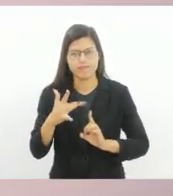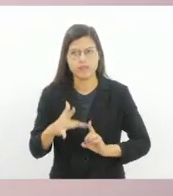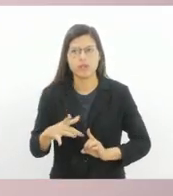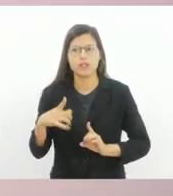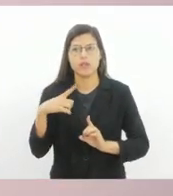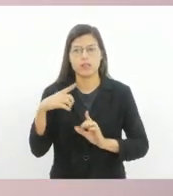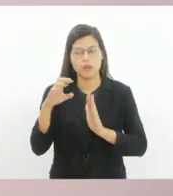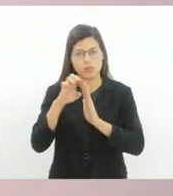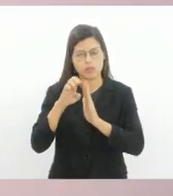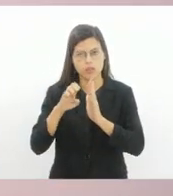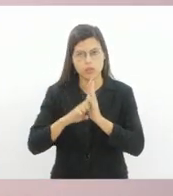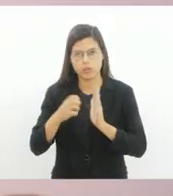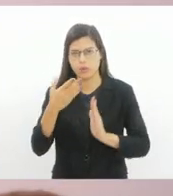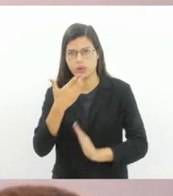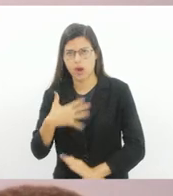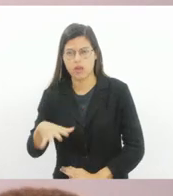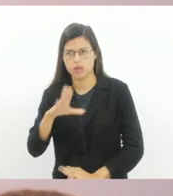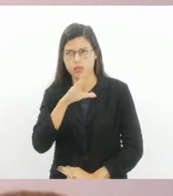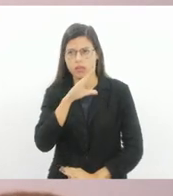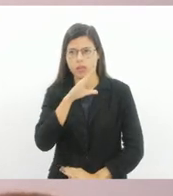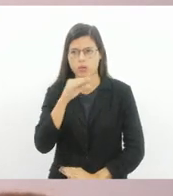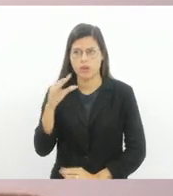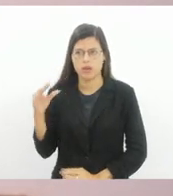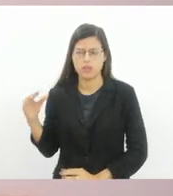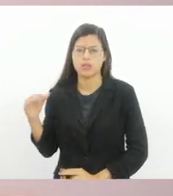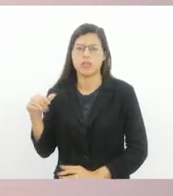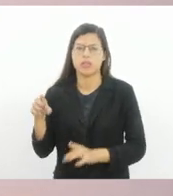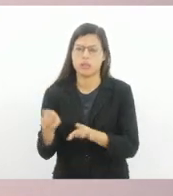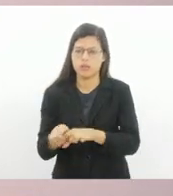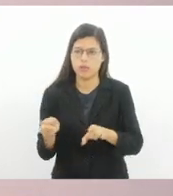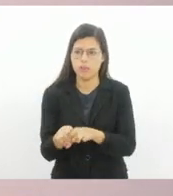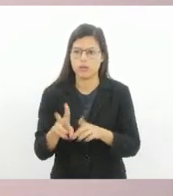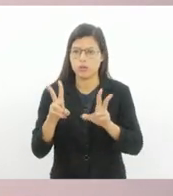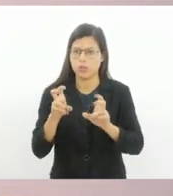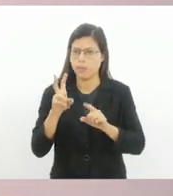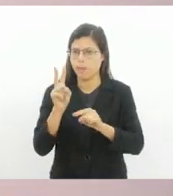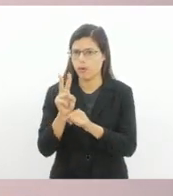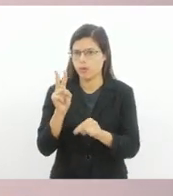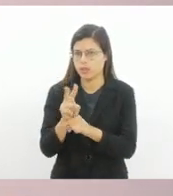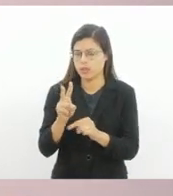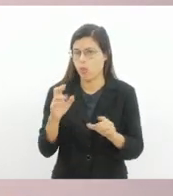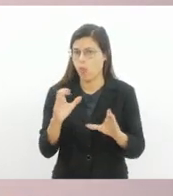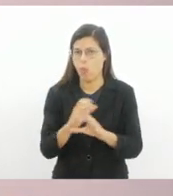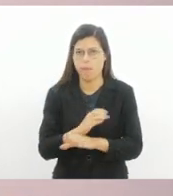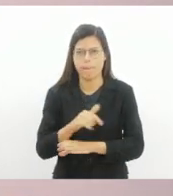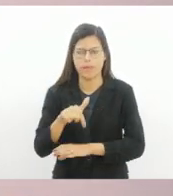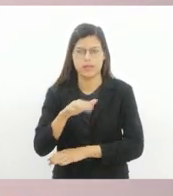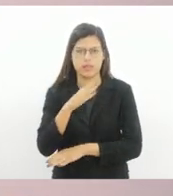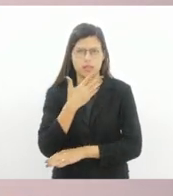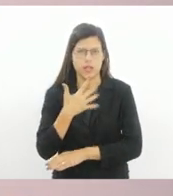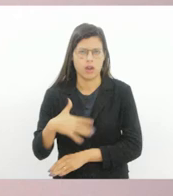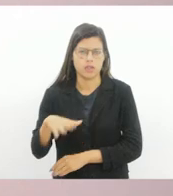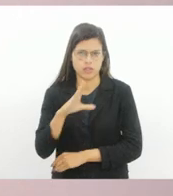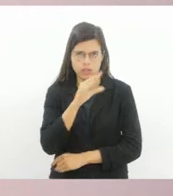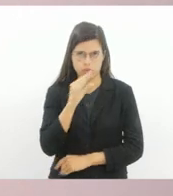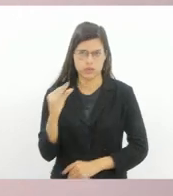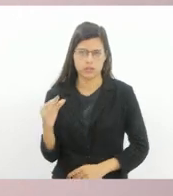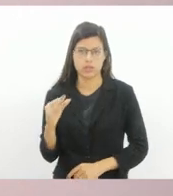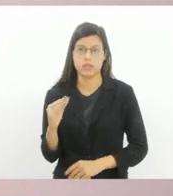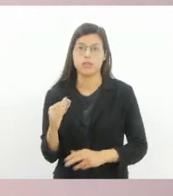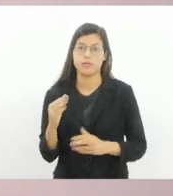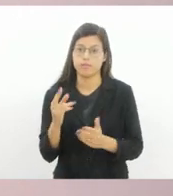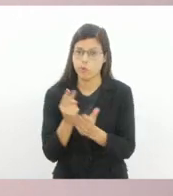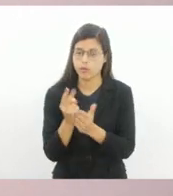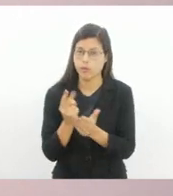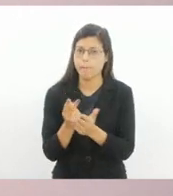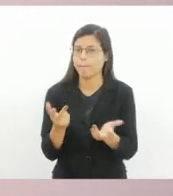Criança e Adolescente, que todos no 227, da questão da proteção integral dessa criança e adolescente, e a gente ainda vê